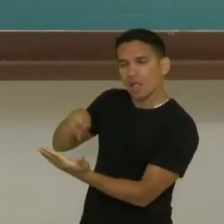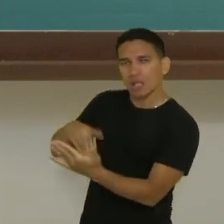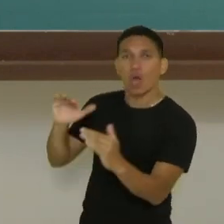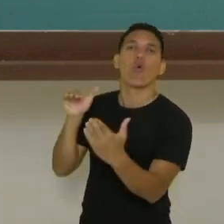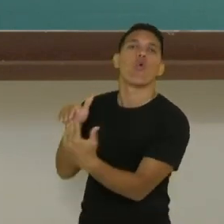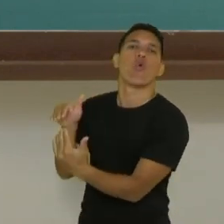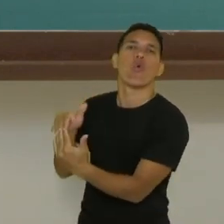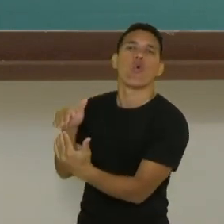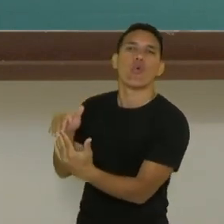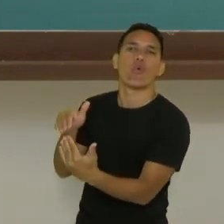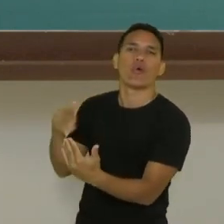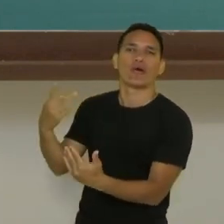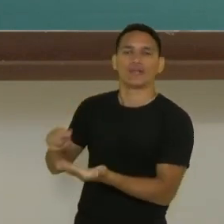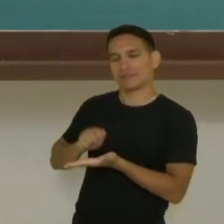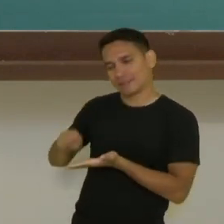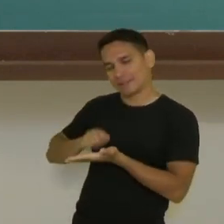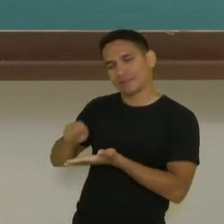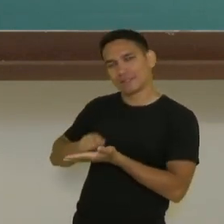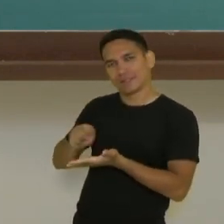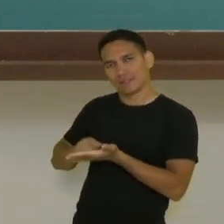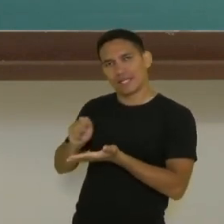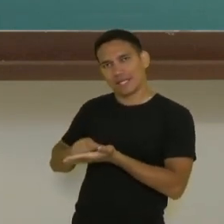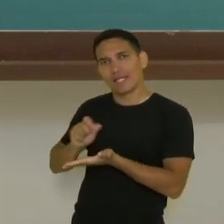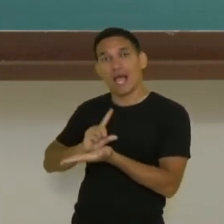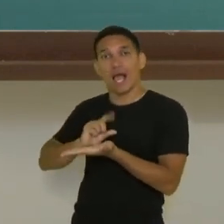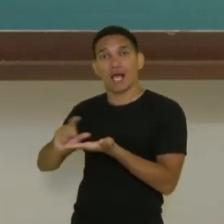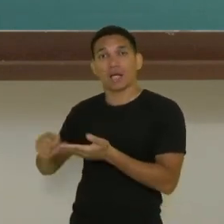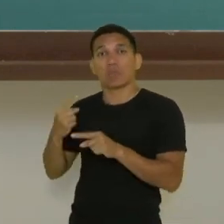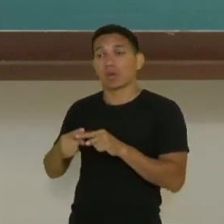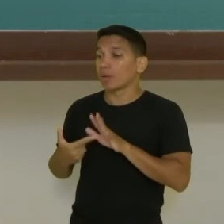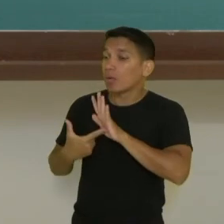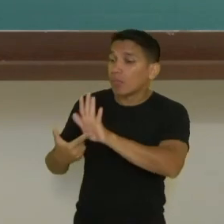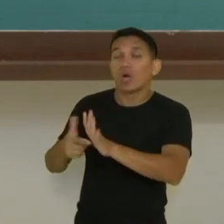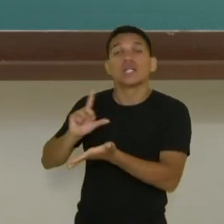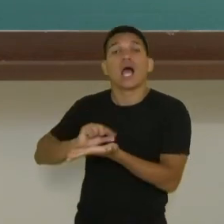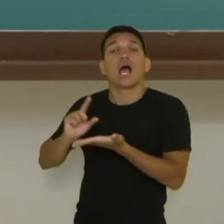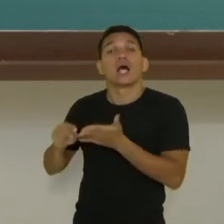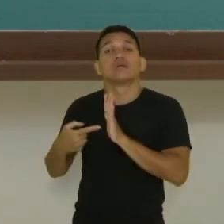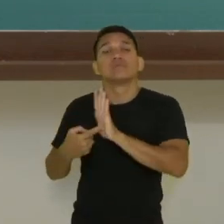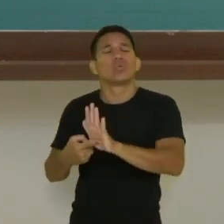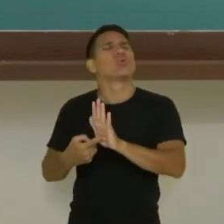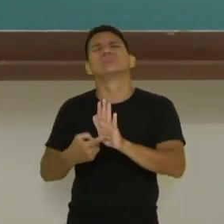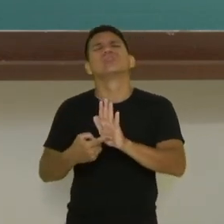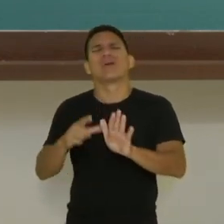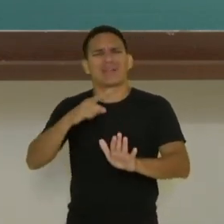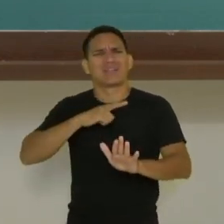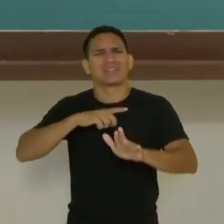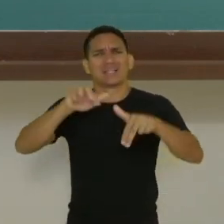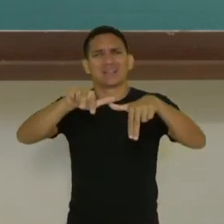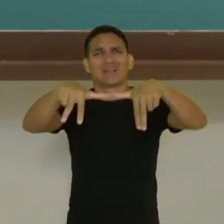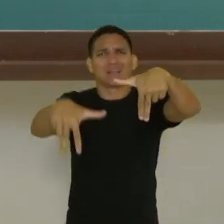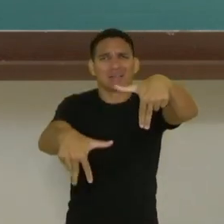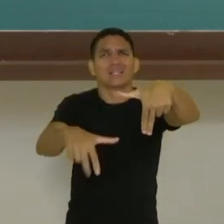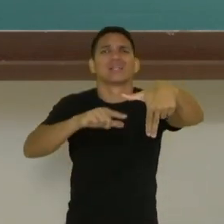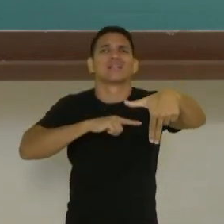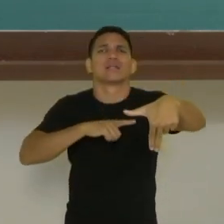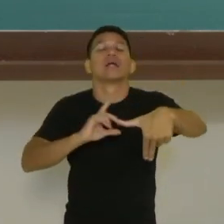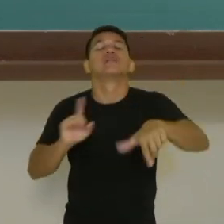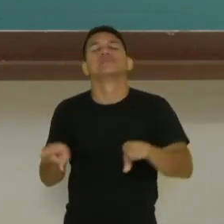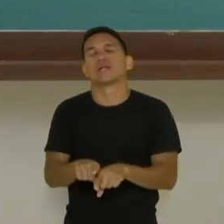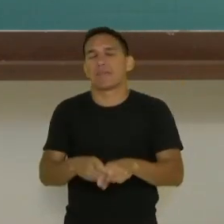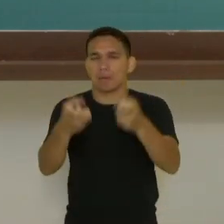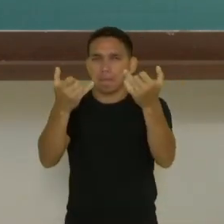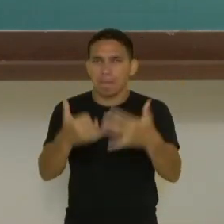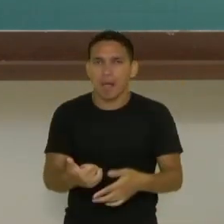ao opinar que o artigo mostrou o porquê da desigualdade de gênero, identificamos o argumento de princípio